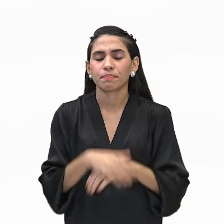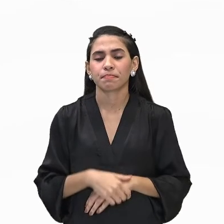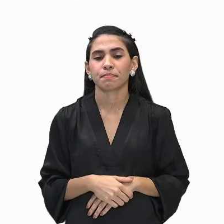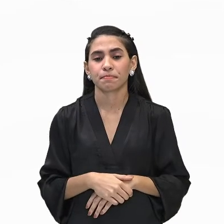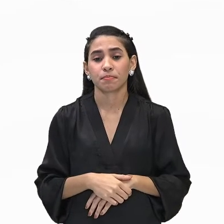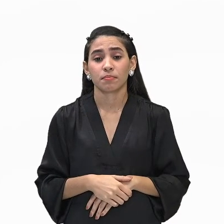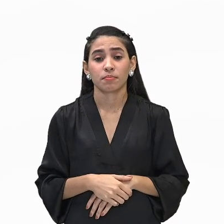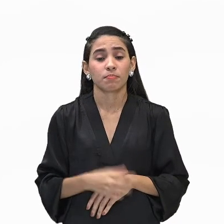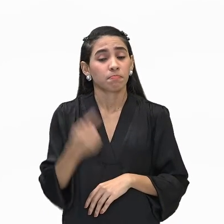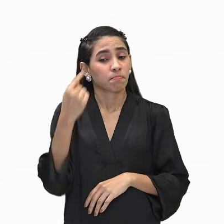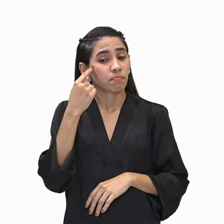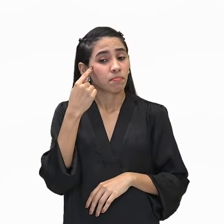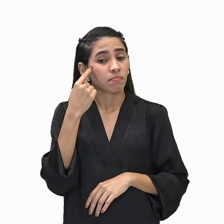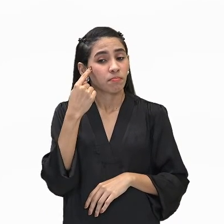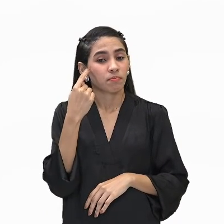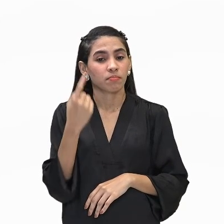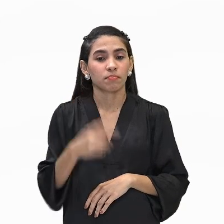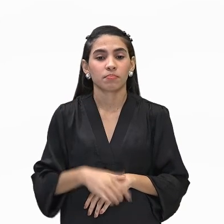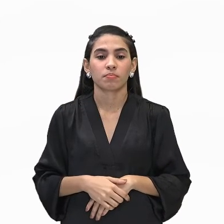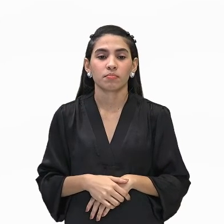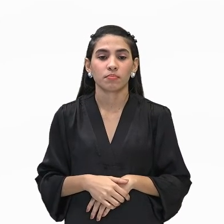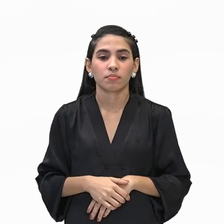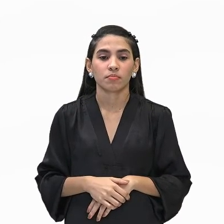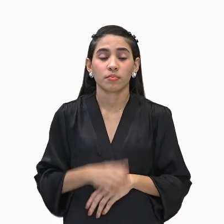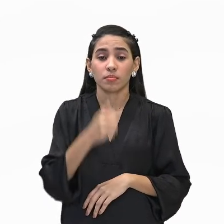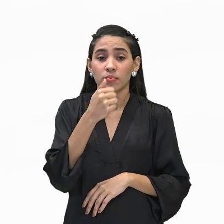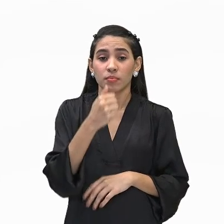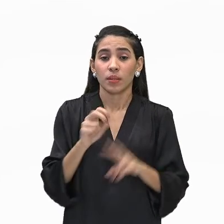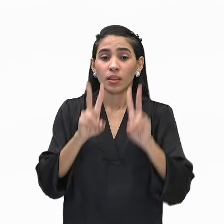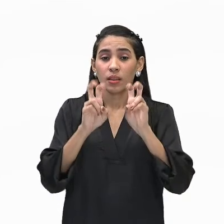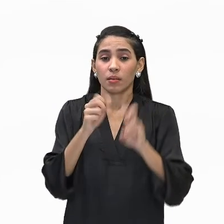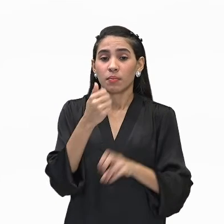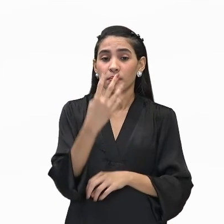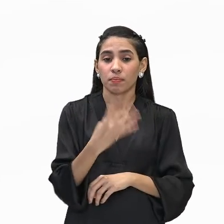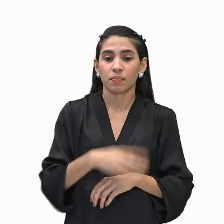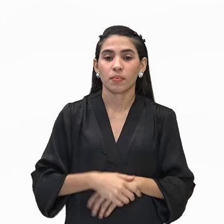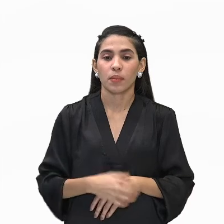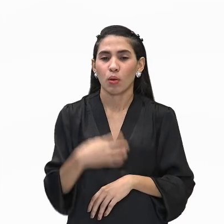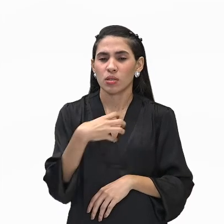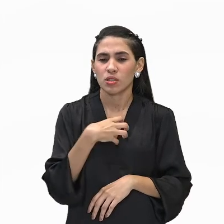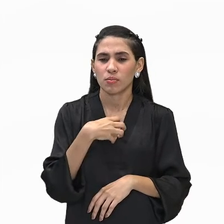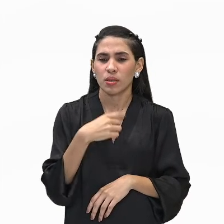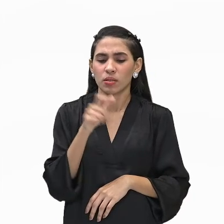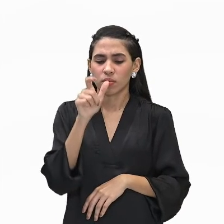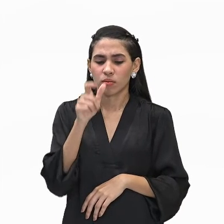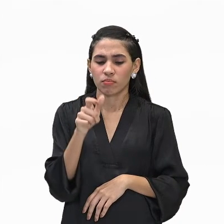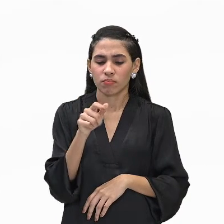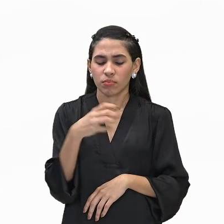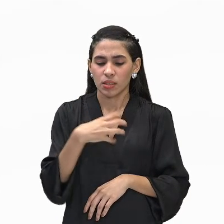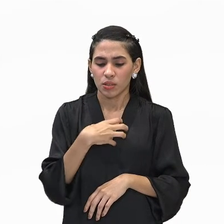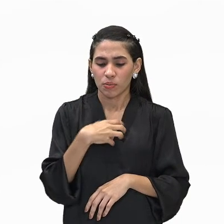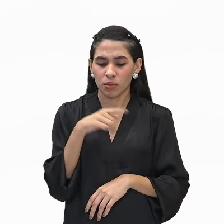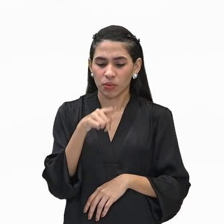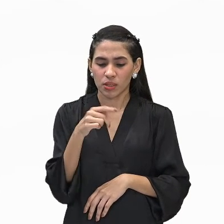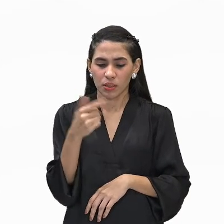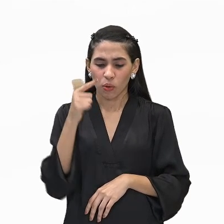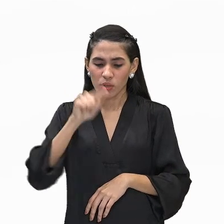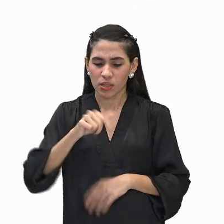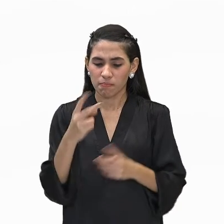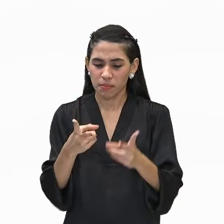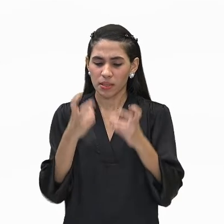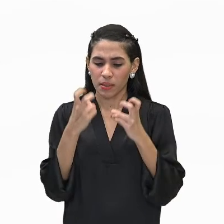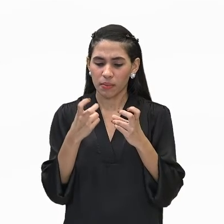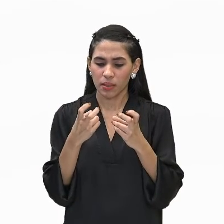Para pensar sobre isso, vamos aos nossos subtemas. Subtema 14. O sentimento de pertencimento é uma ligação psicológica em que